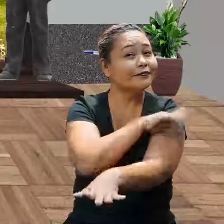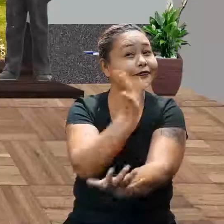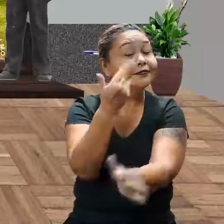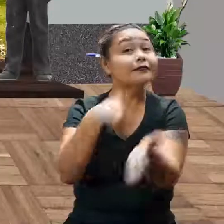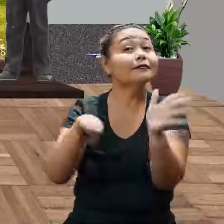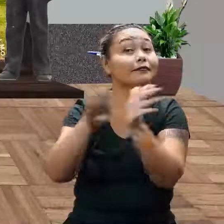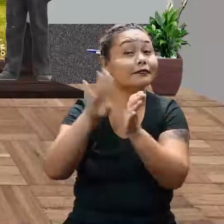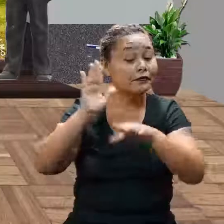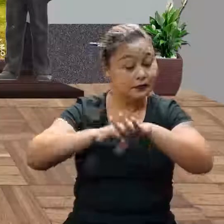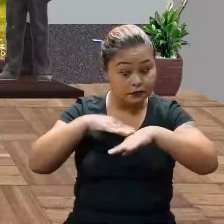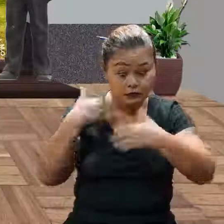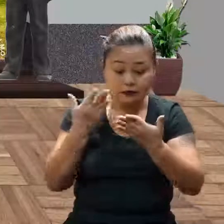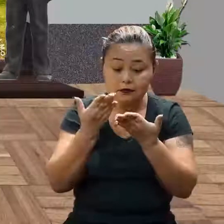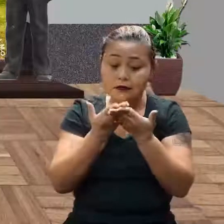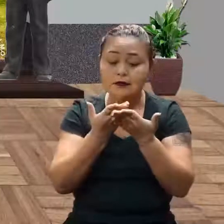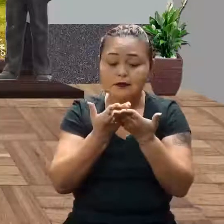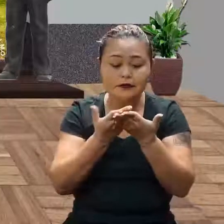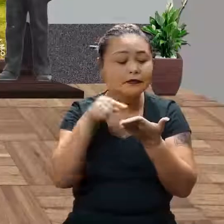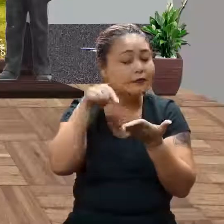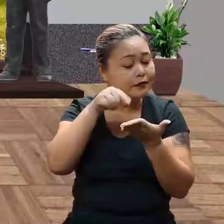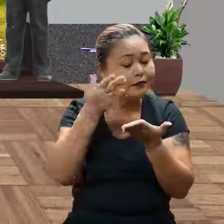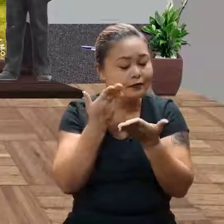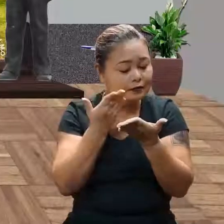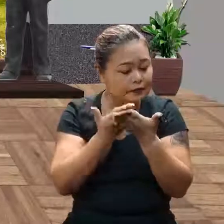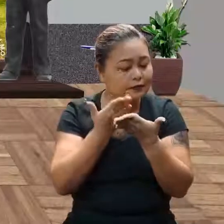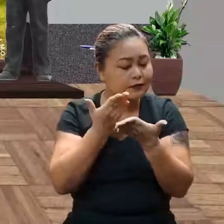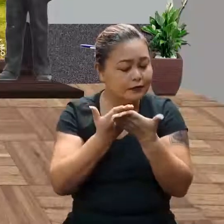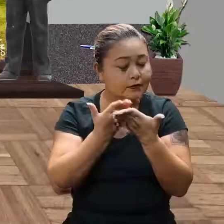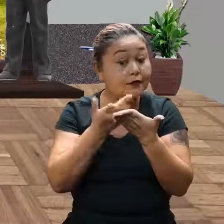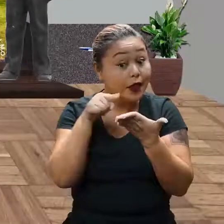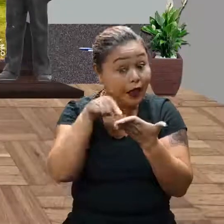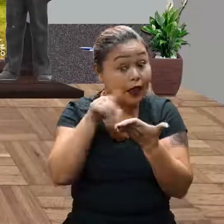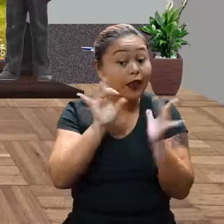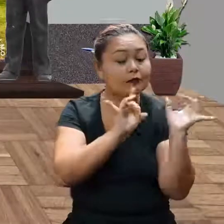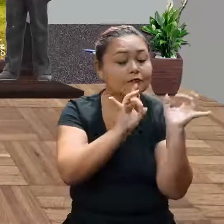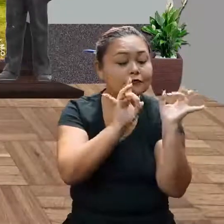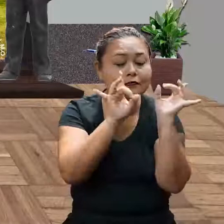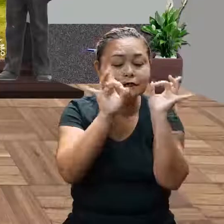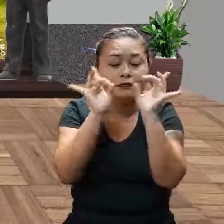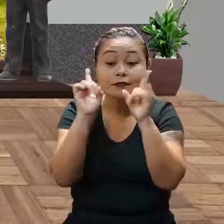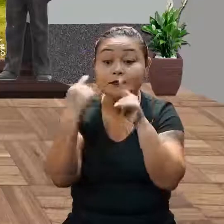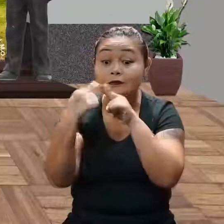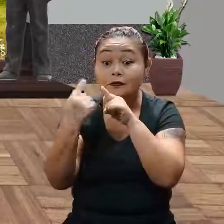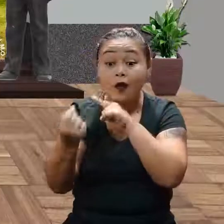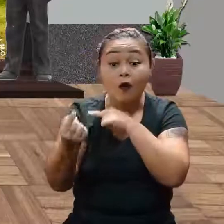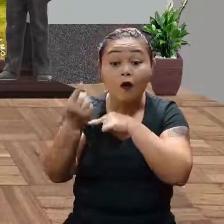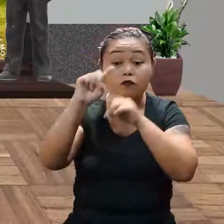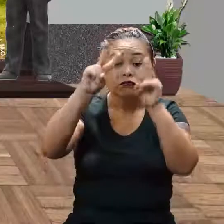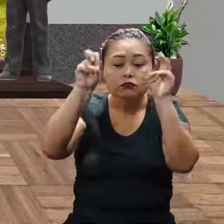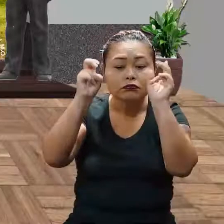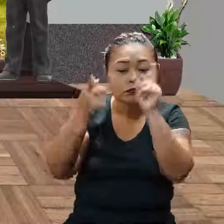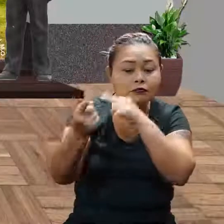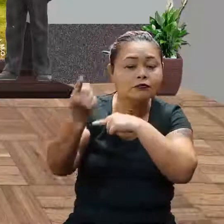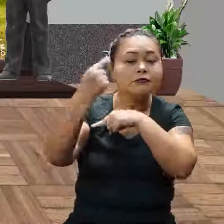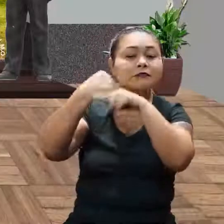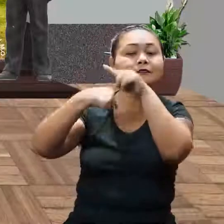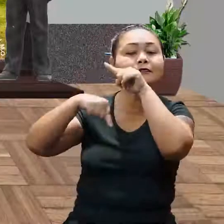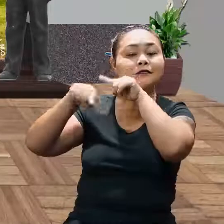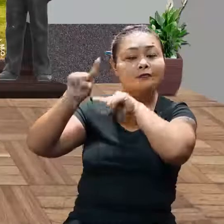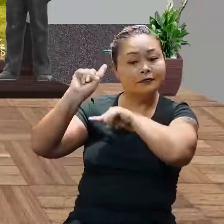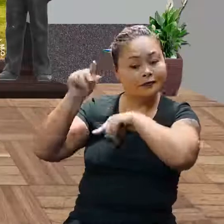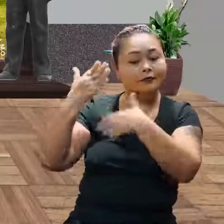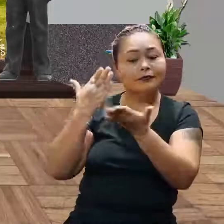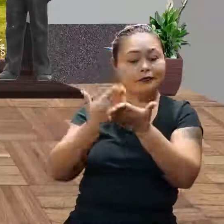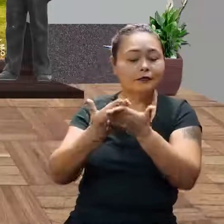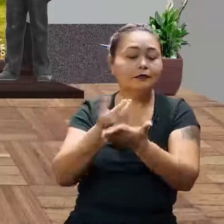chegamos em mais uma aula. E essa aula, ela se torna também especial porque nós vamos voltar a um assunto que nós já trabalhamos na aula